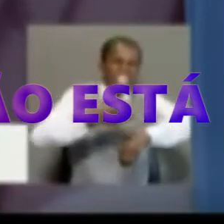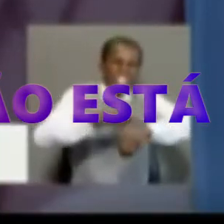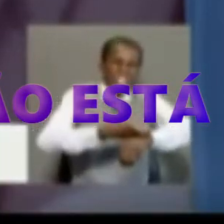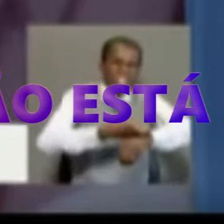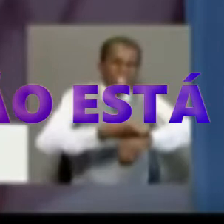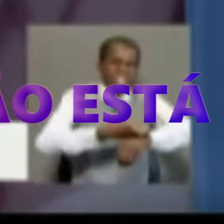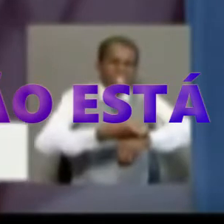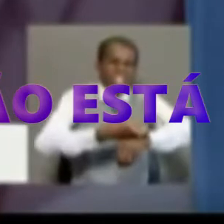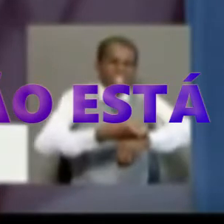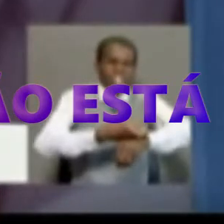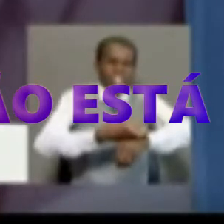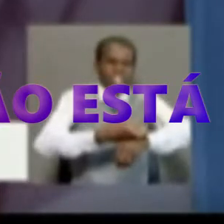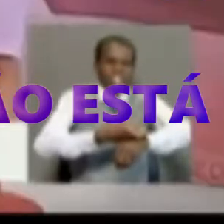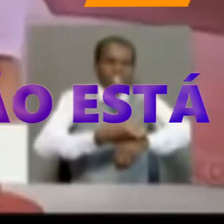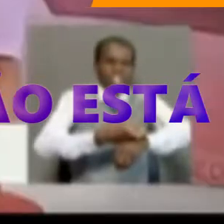por causa disto...